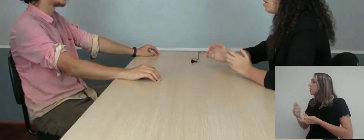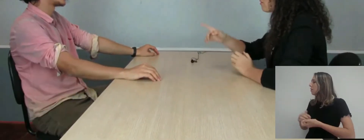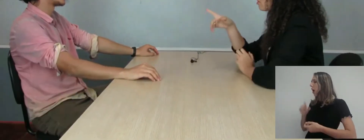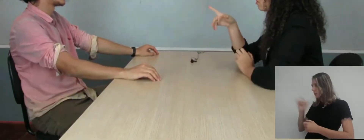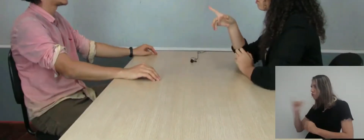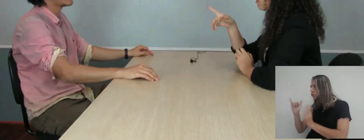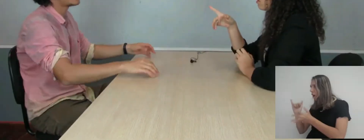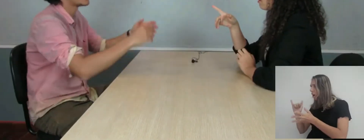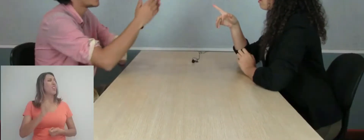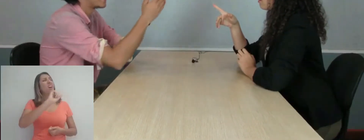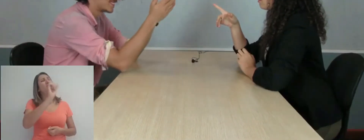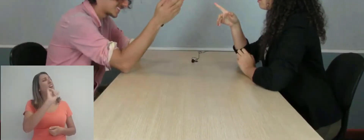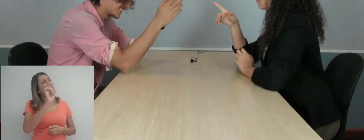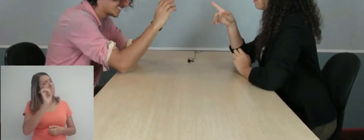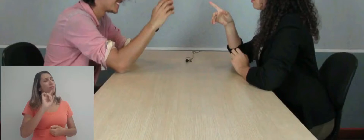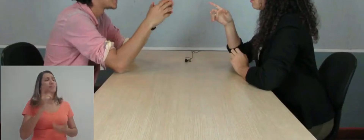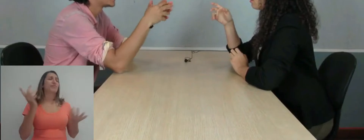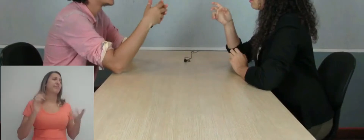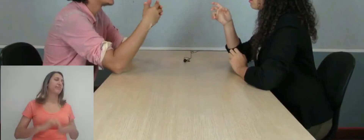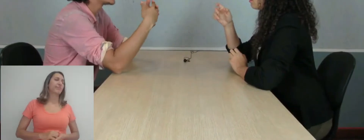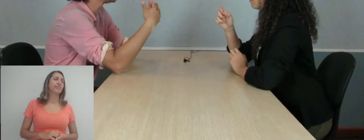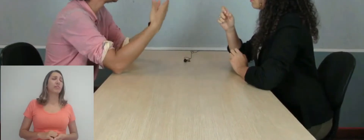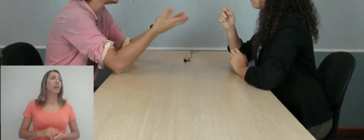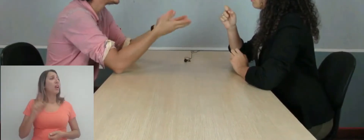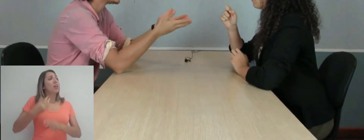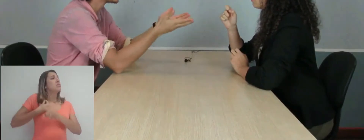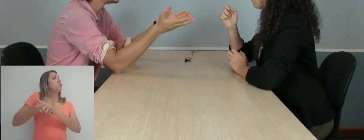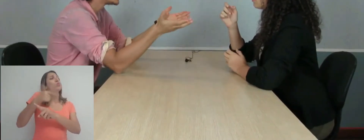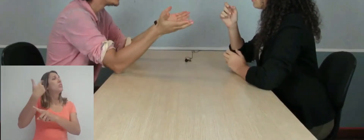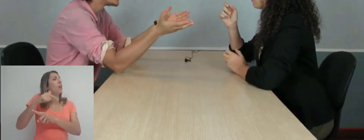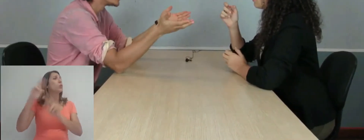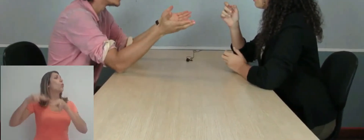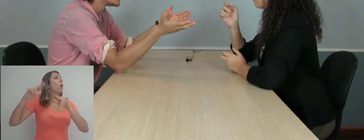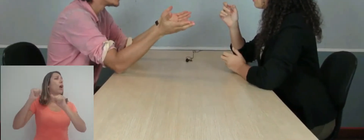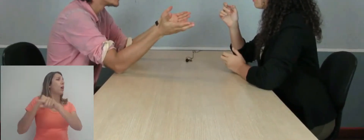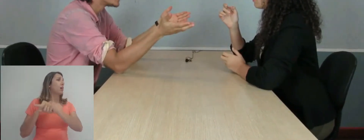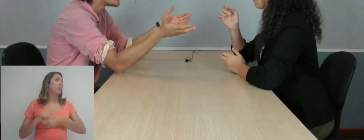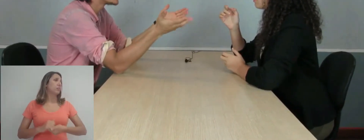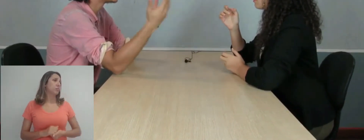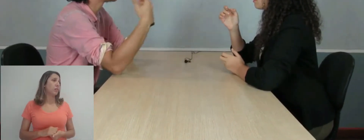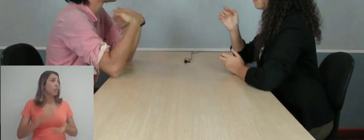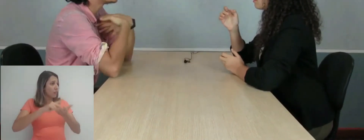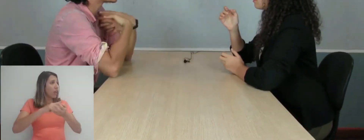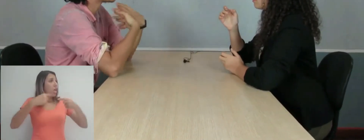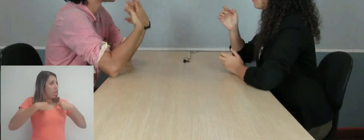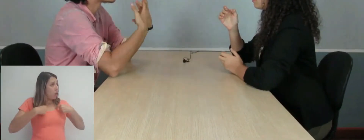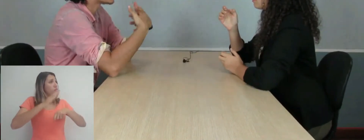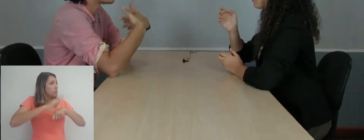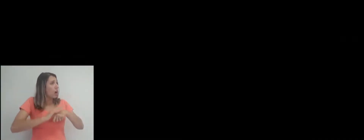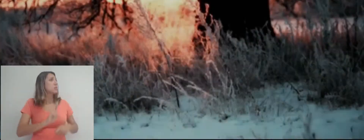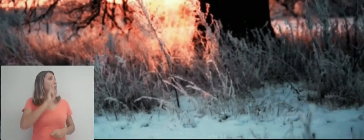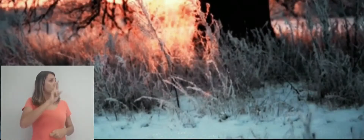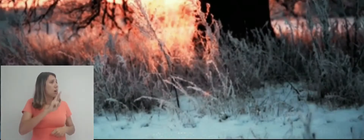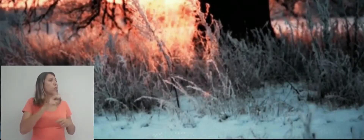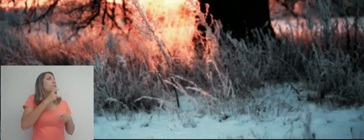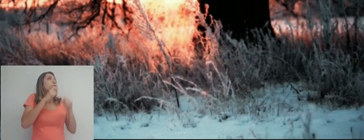sabia? Ele avisou. Não. É que ele não existe, nunca existiu. Na verdade, sou eu que sou o